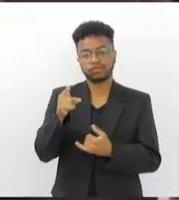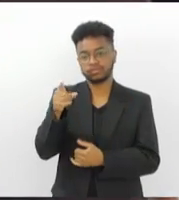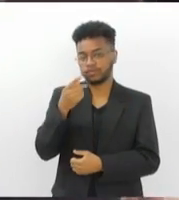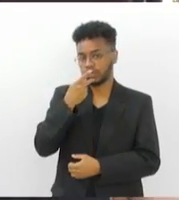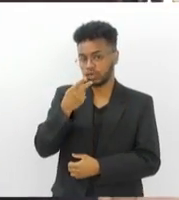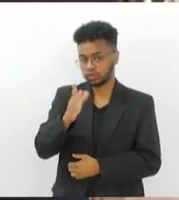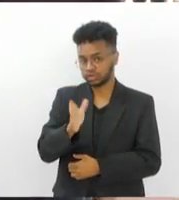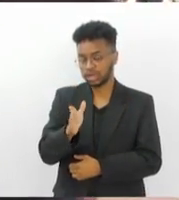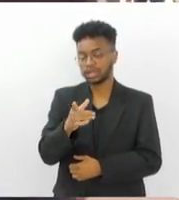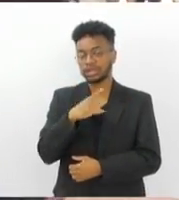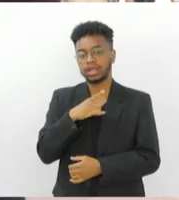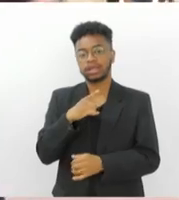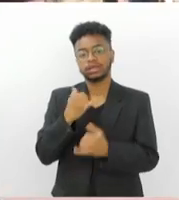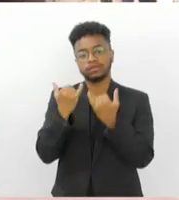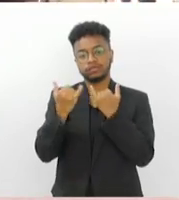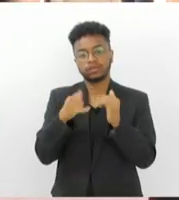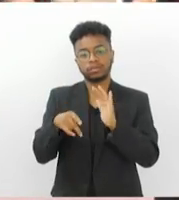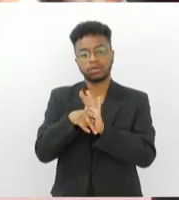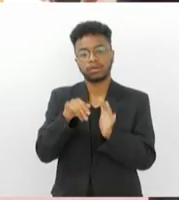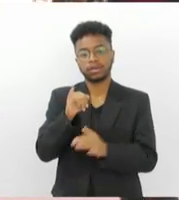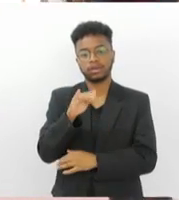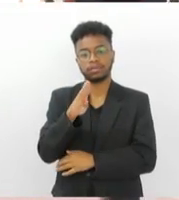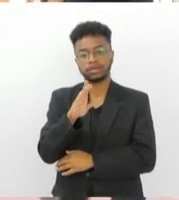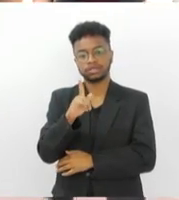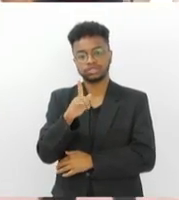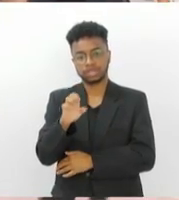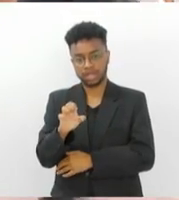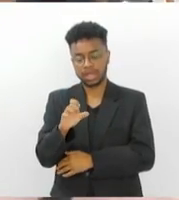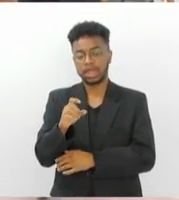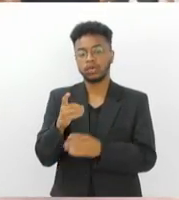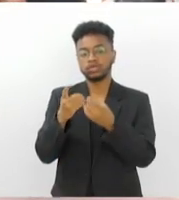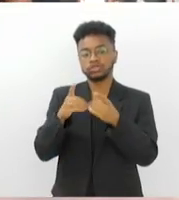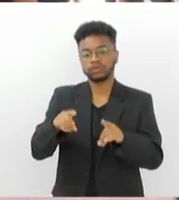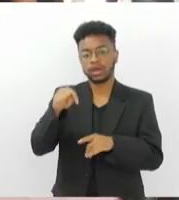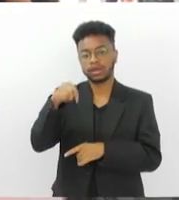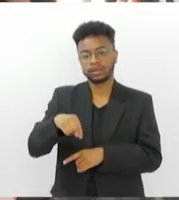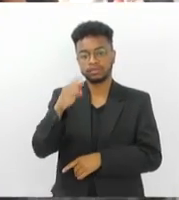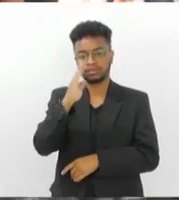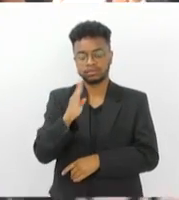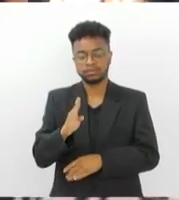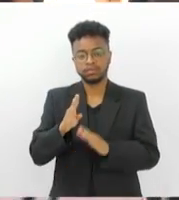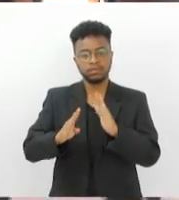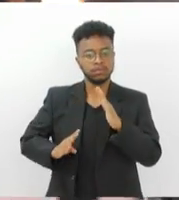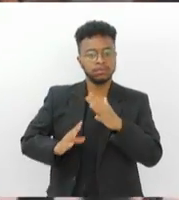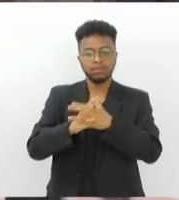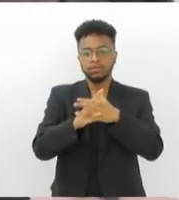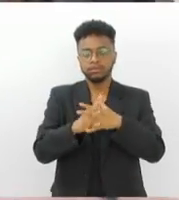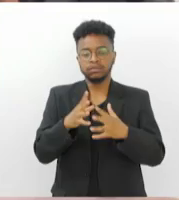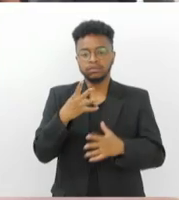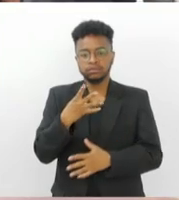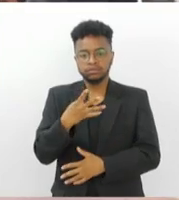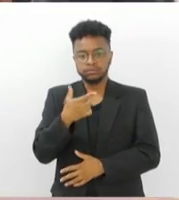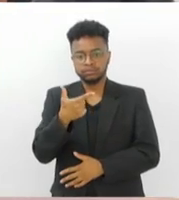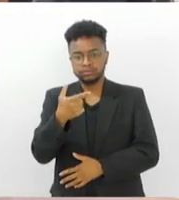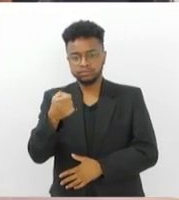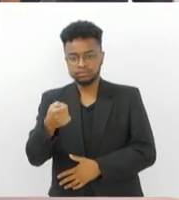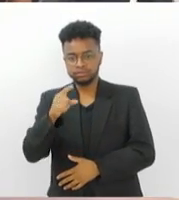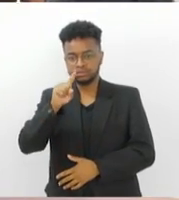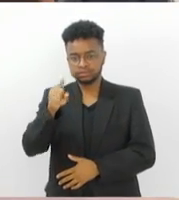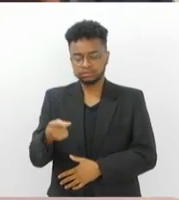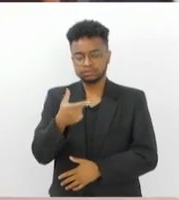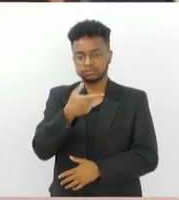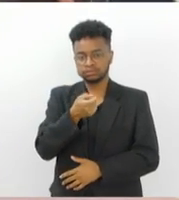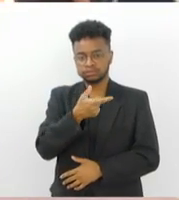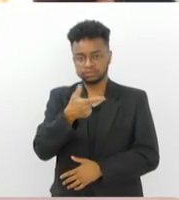eh segundo os dados do IBGE o número de divórcios no Brasil chegou passou na verdade de 420.000 em